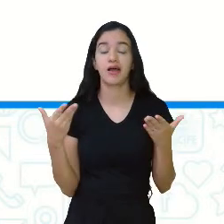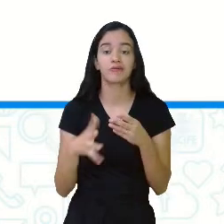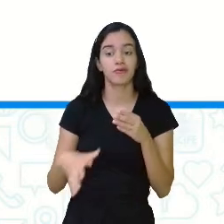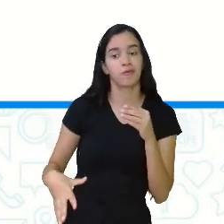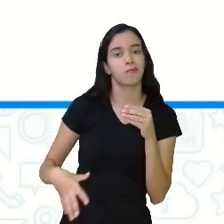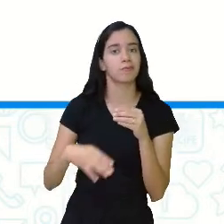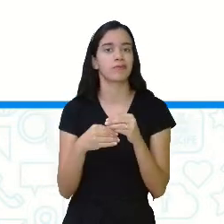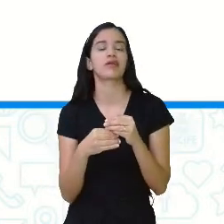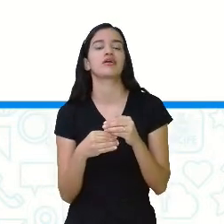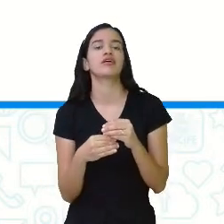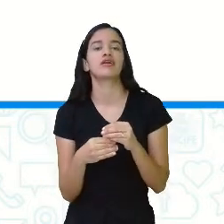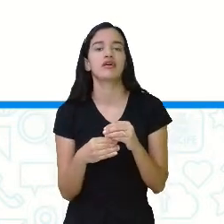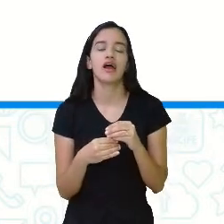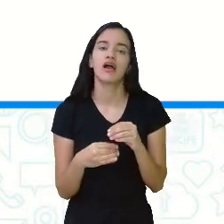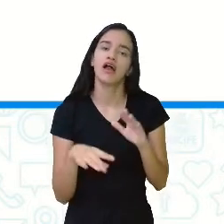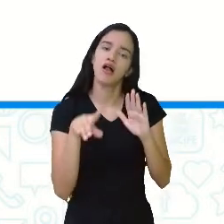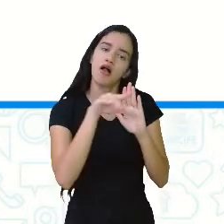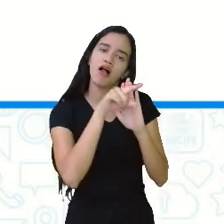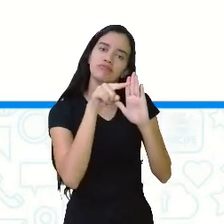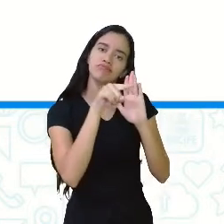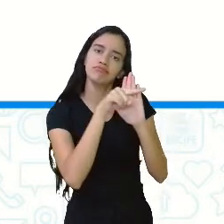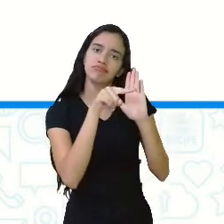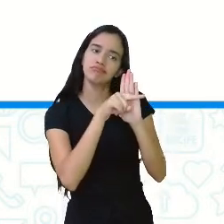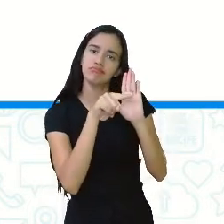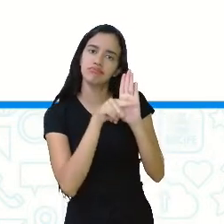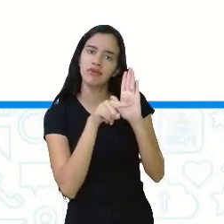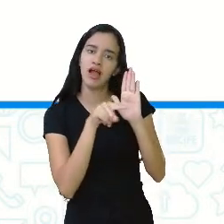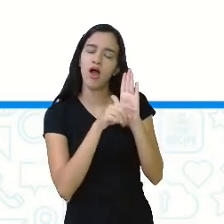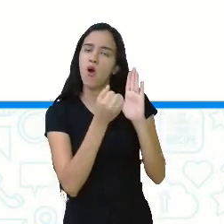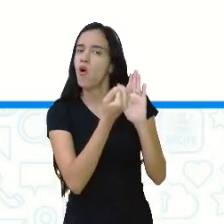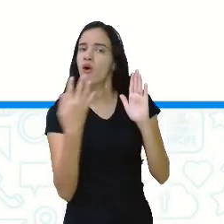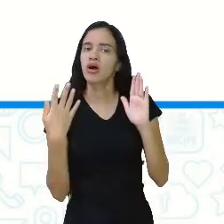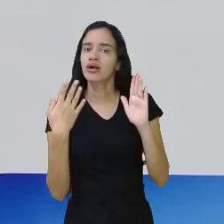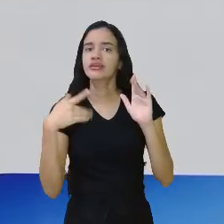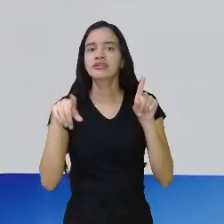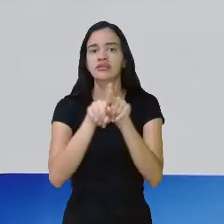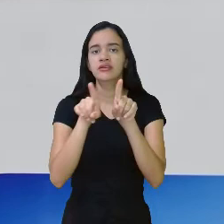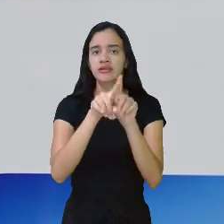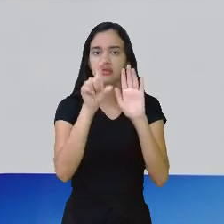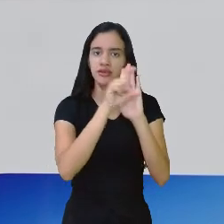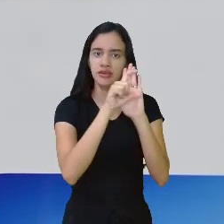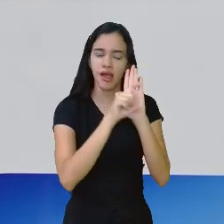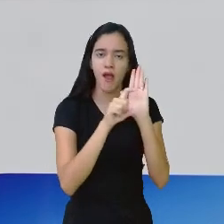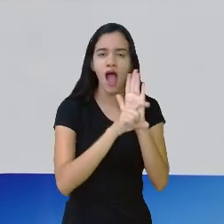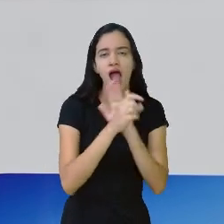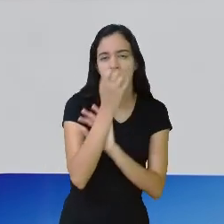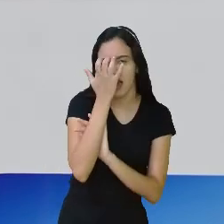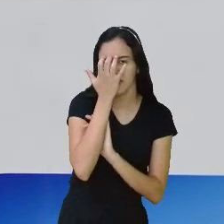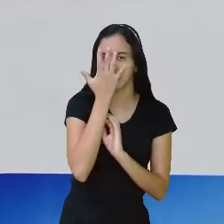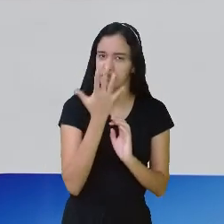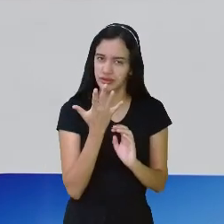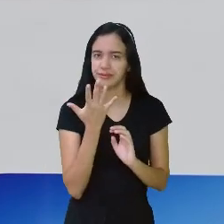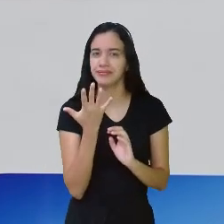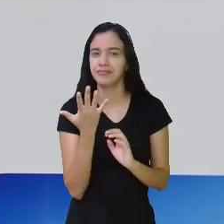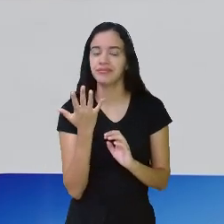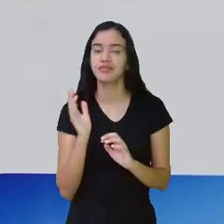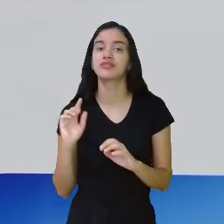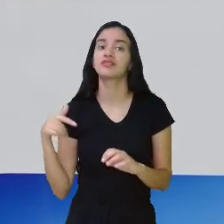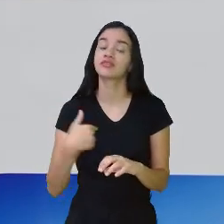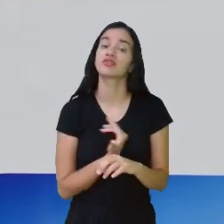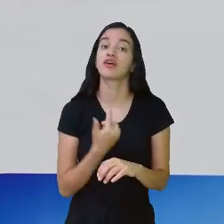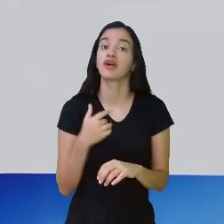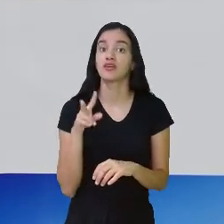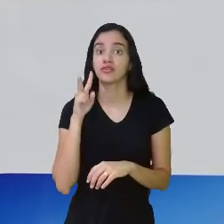essa. Quantos versos esse poema possui? E quantas estrofes? Esse é mais fácil, né, minha gente? Porque a gente viu que